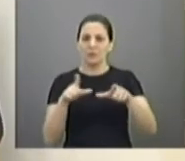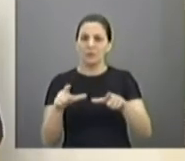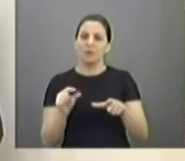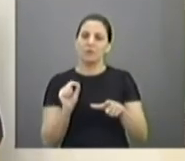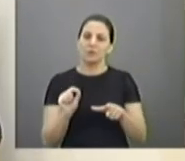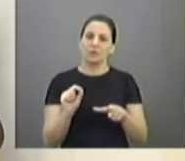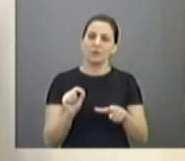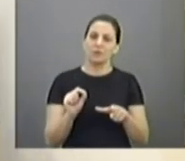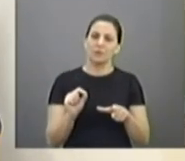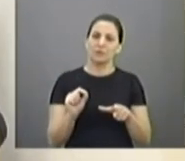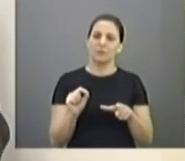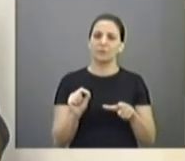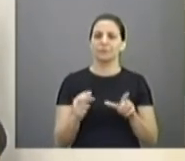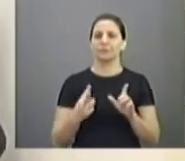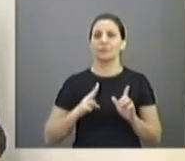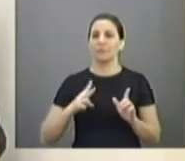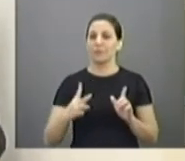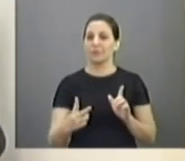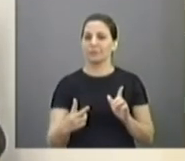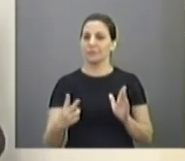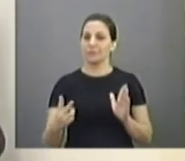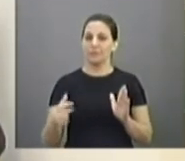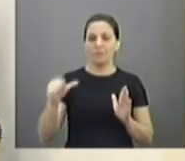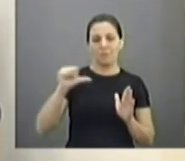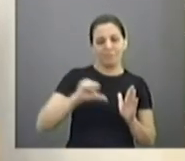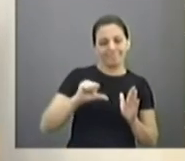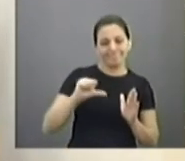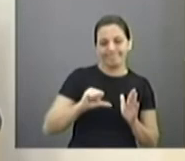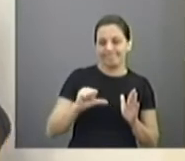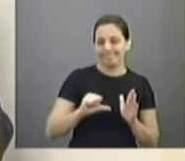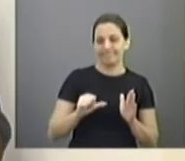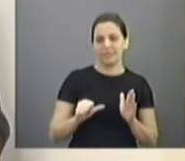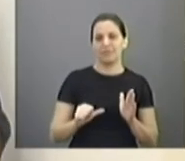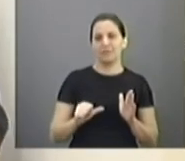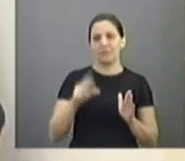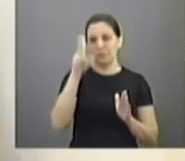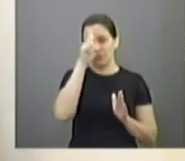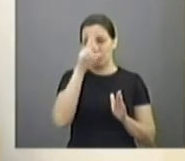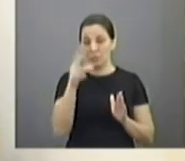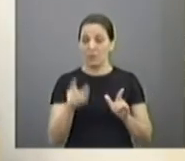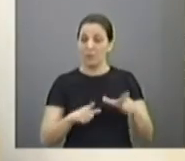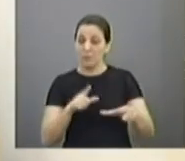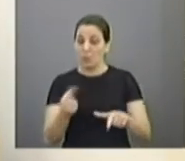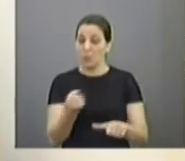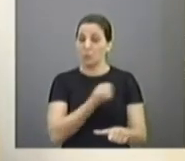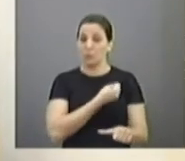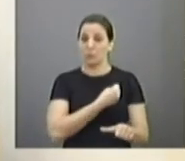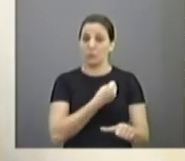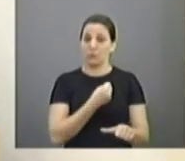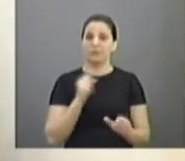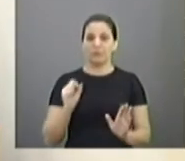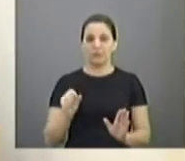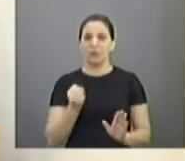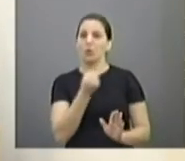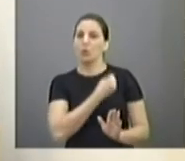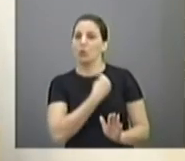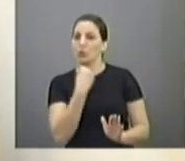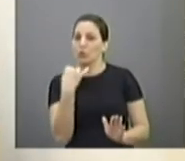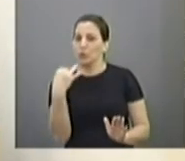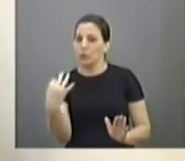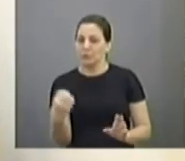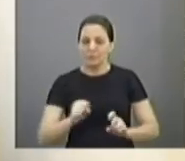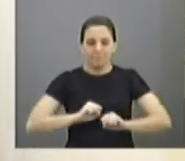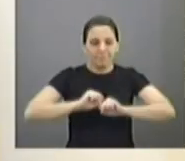Tenho que reconhecer, porque a gente não pode negar a história. A gente precisa trabalhar com número. E os números deixam isso de forma